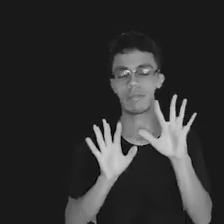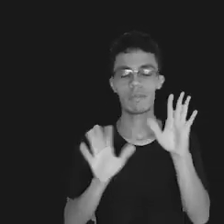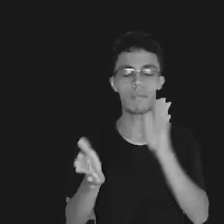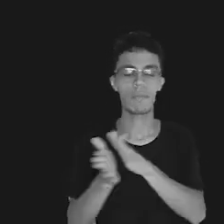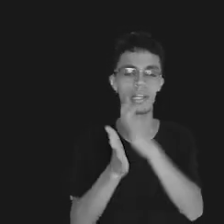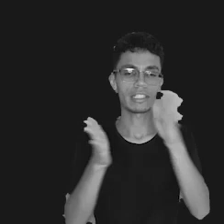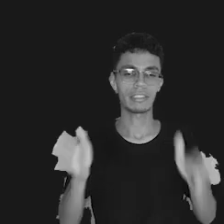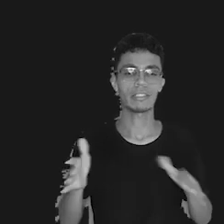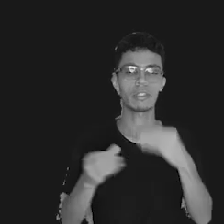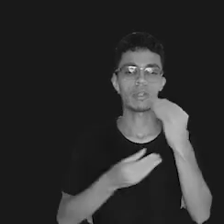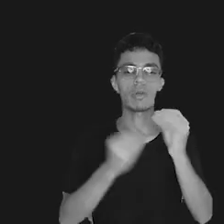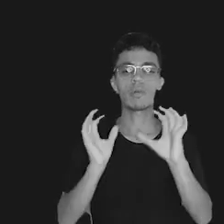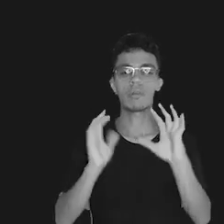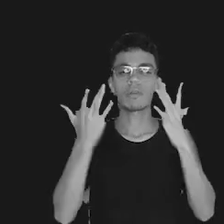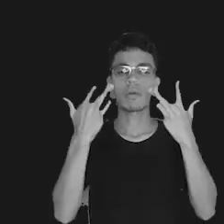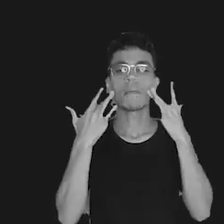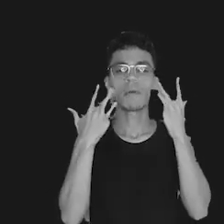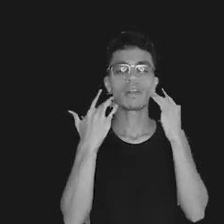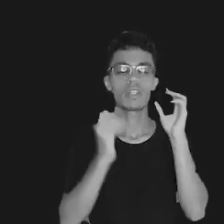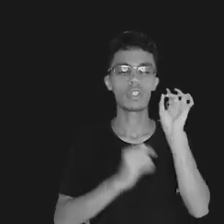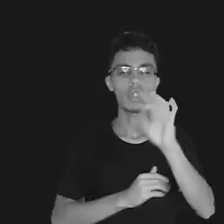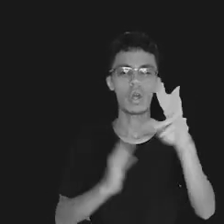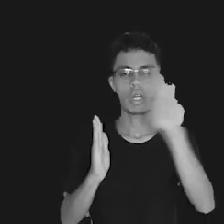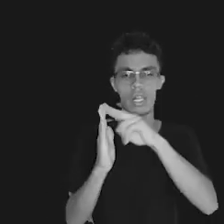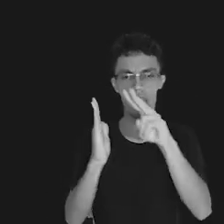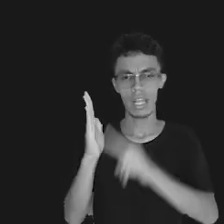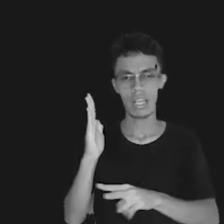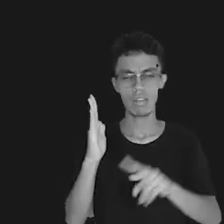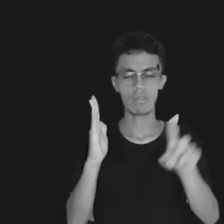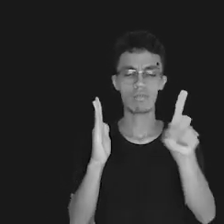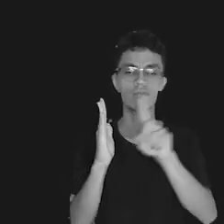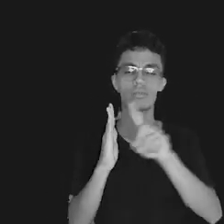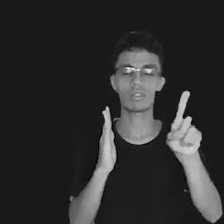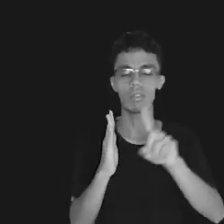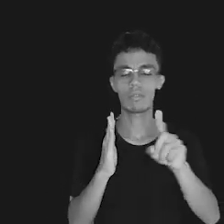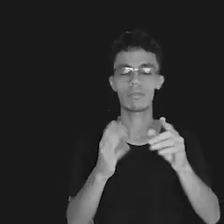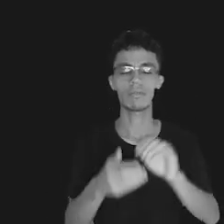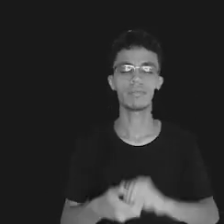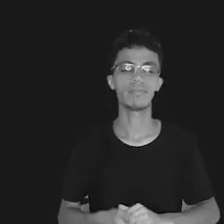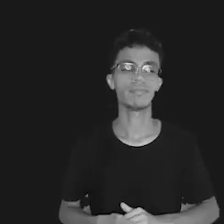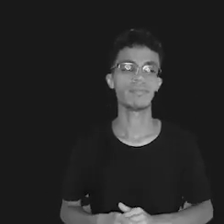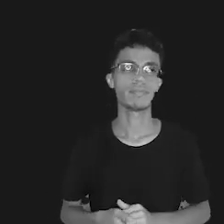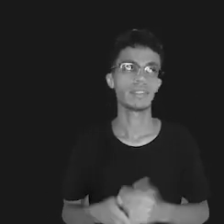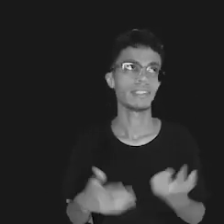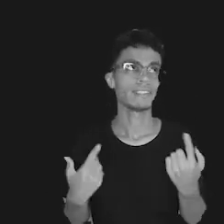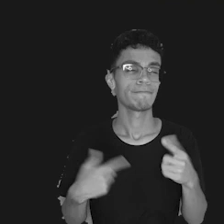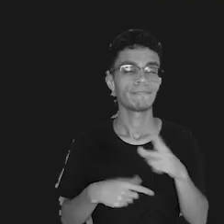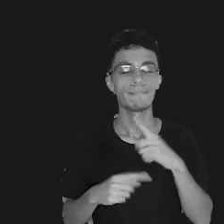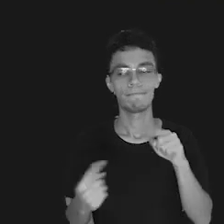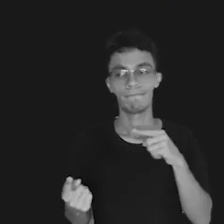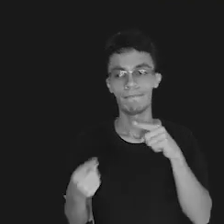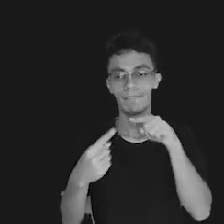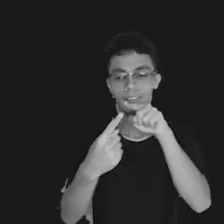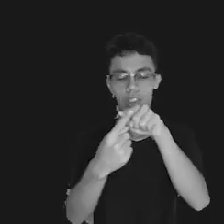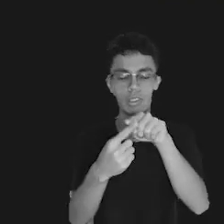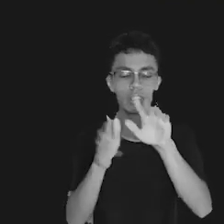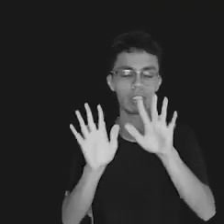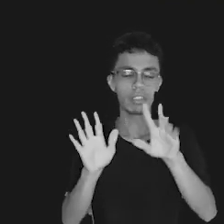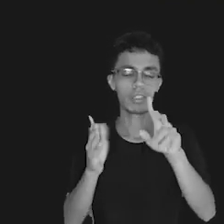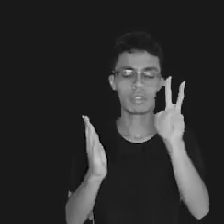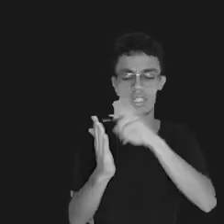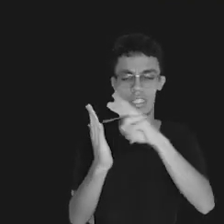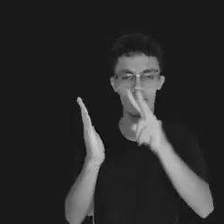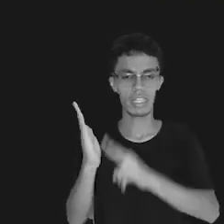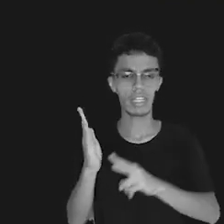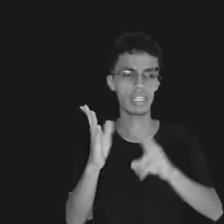evento, como a gente não está só lendo essas peças que são de um tipo específico, mas a gente está,